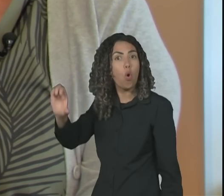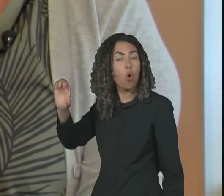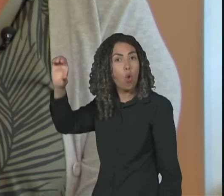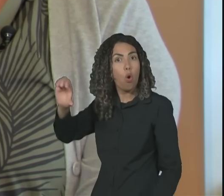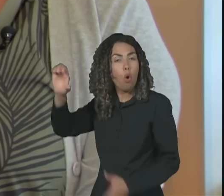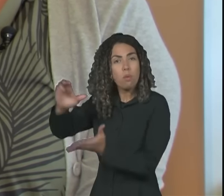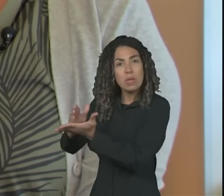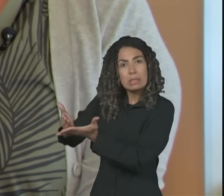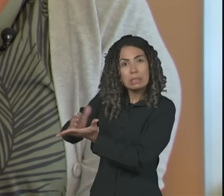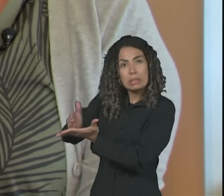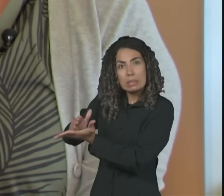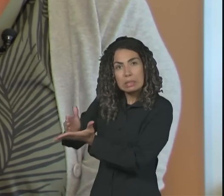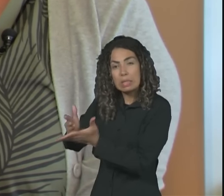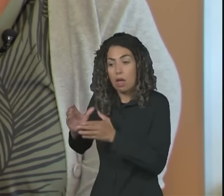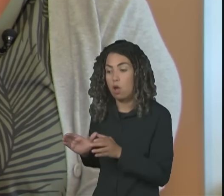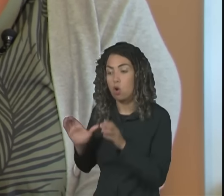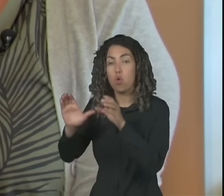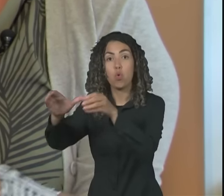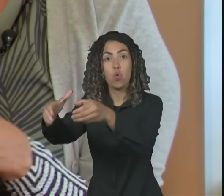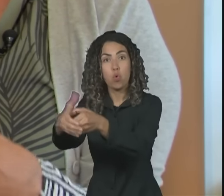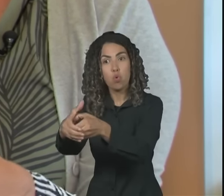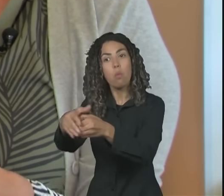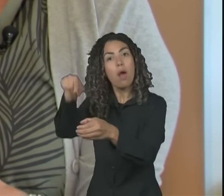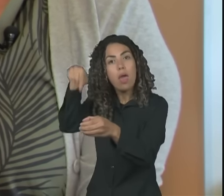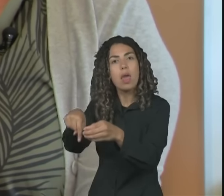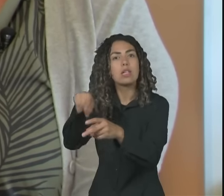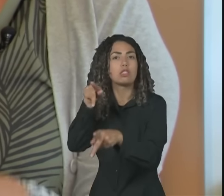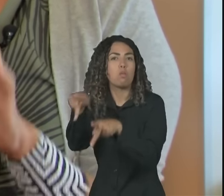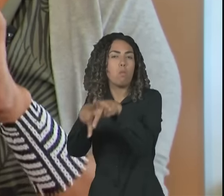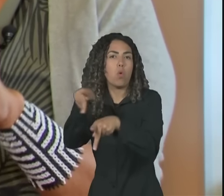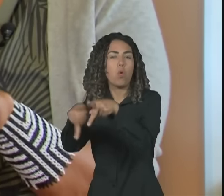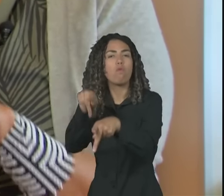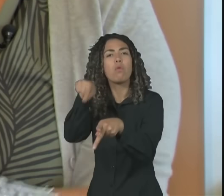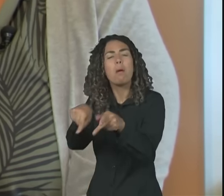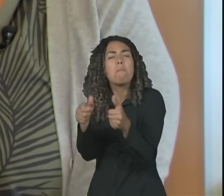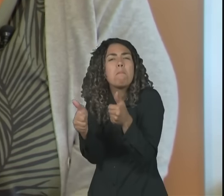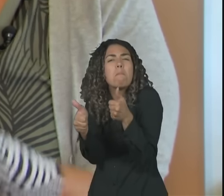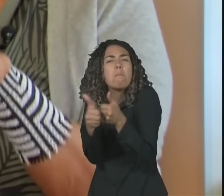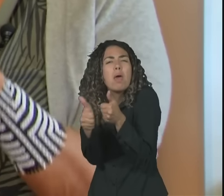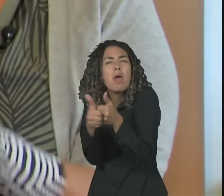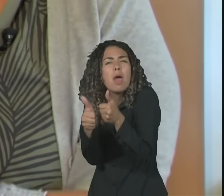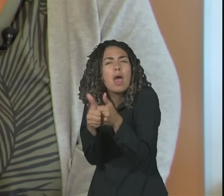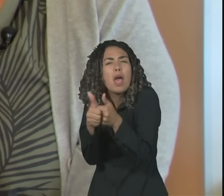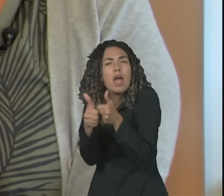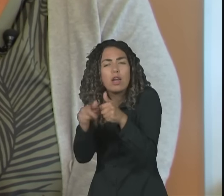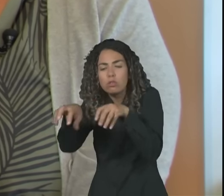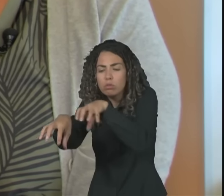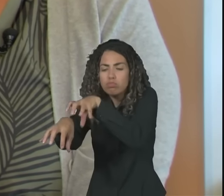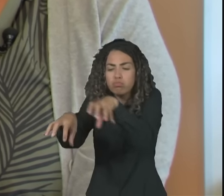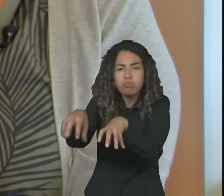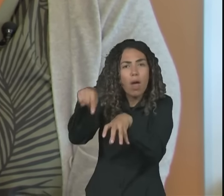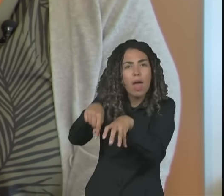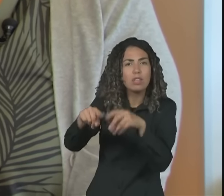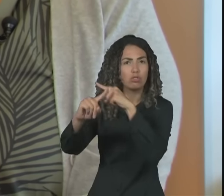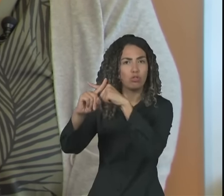Negro. Os Quincejes é uma população que vive ali acoplada ao lado do Parque do